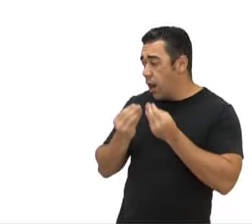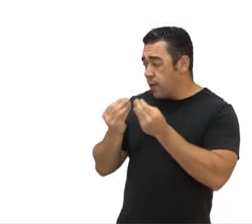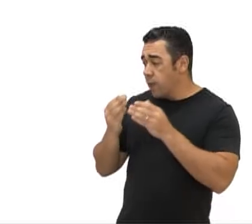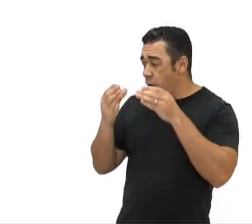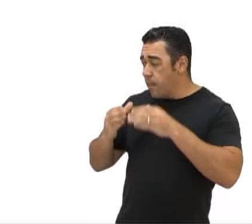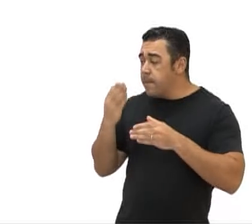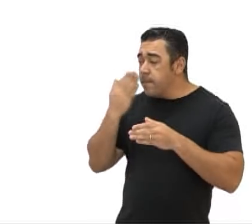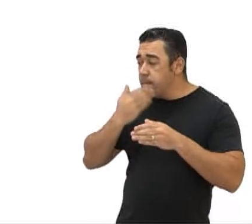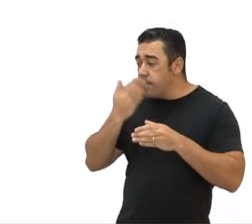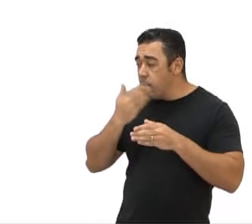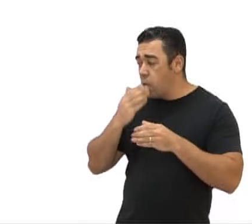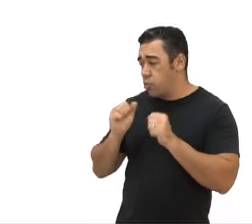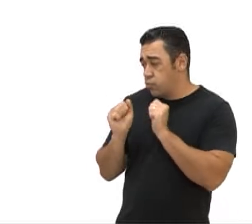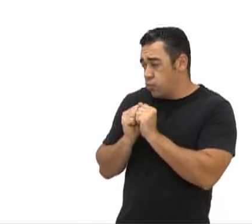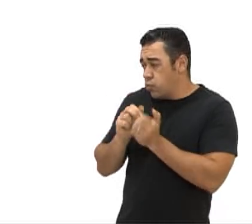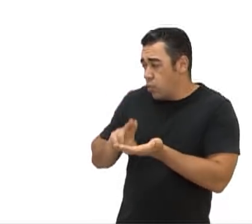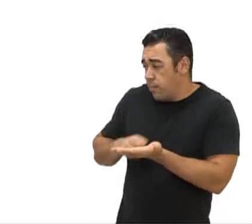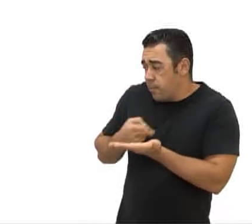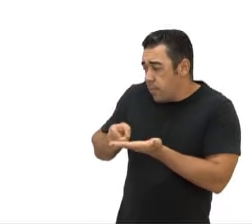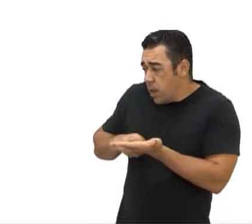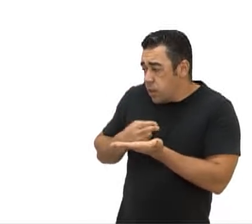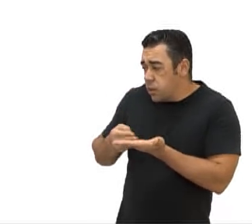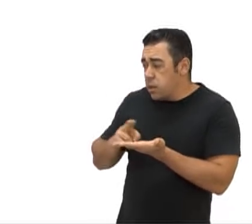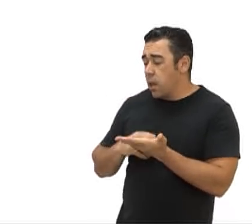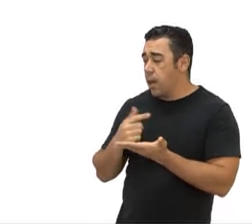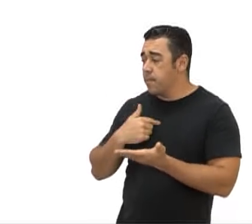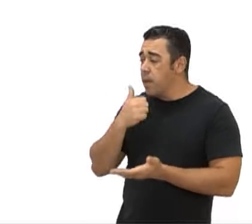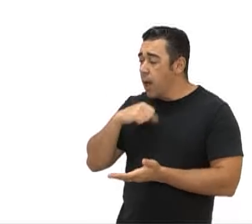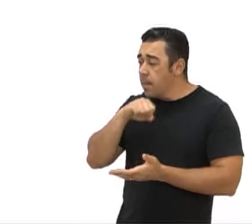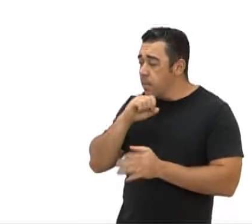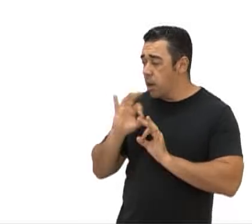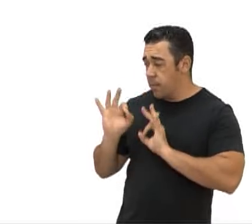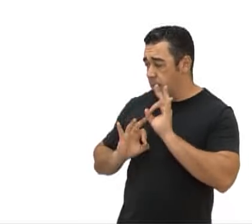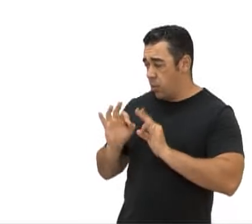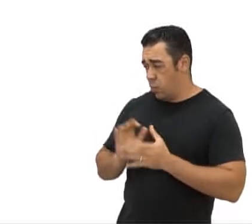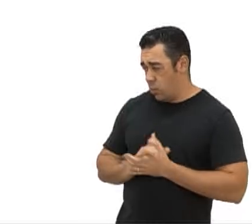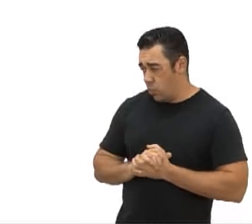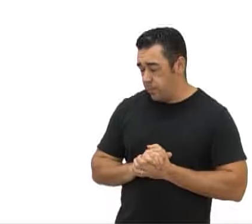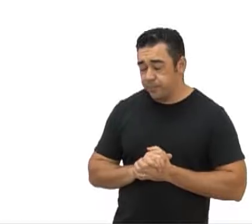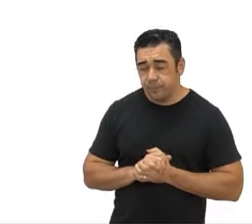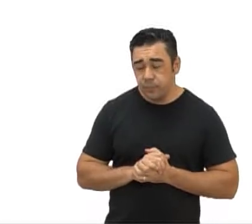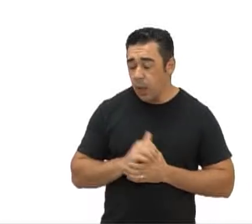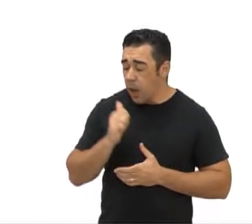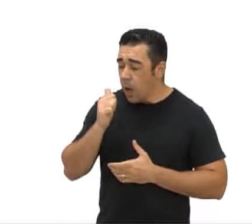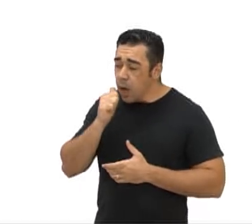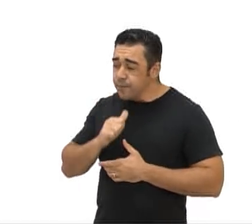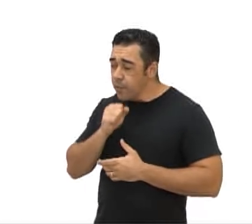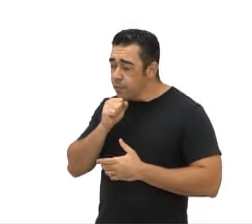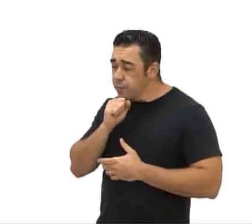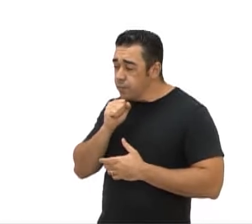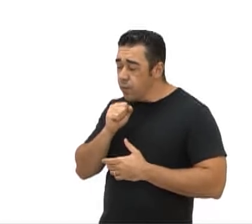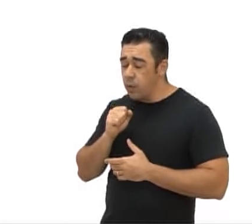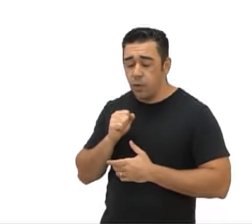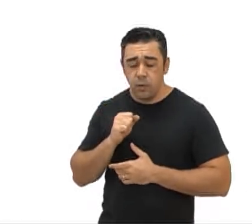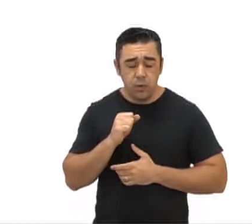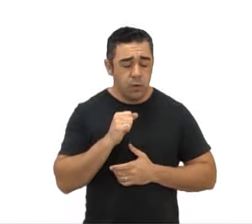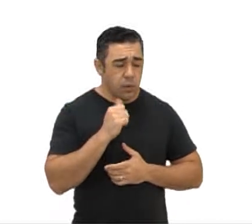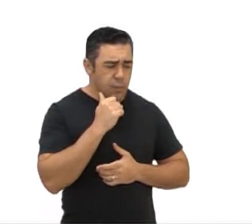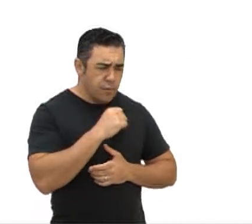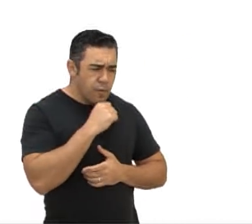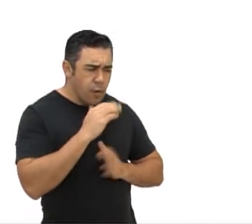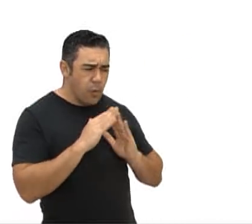um bolo com um potinho de manteiga que a minha mãe lhe manda. Ela mora muito longe? Perguntou o